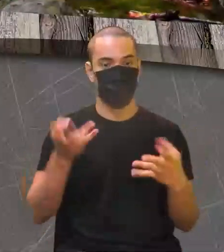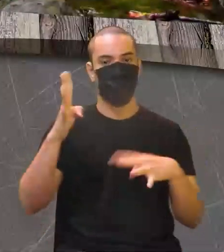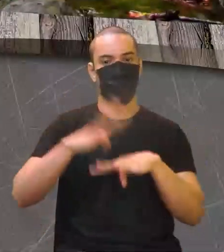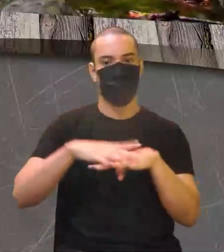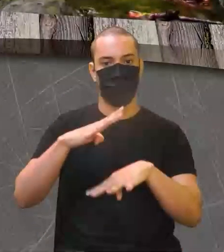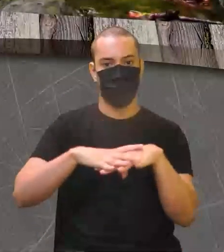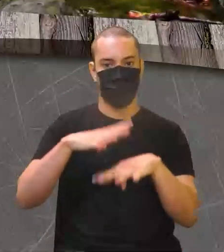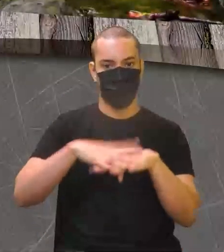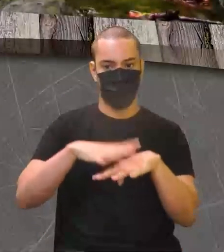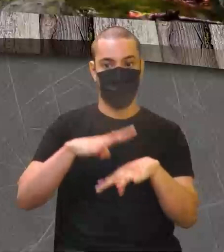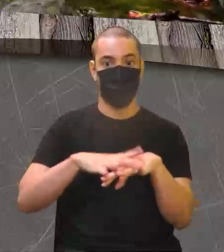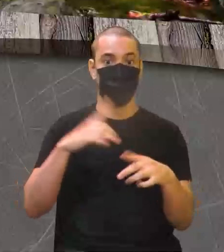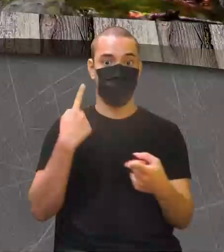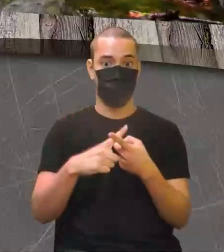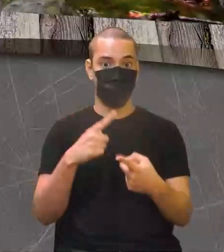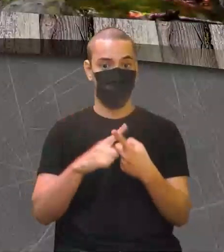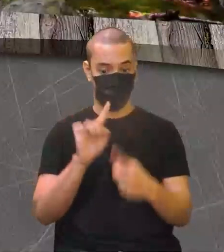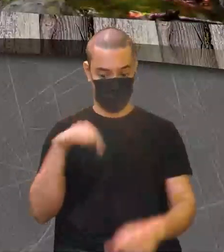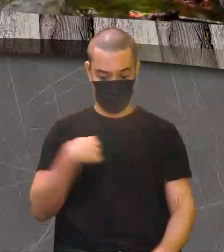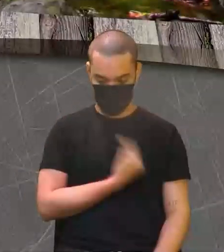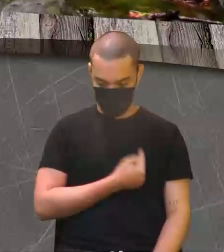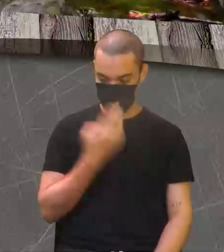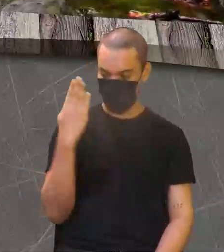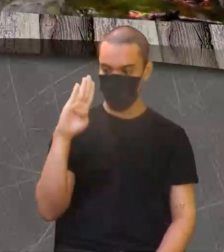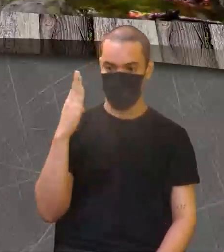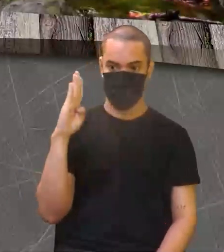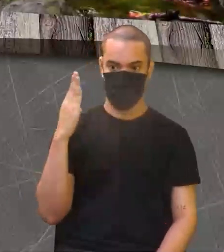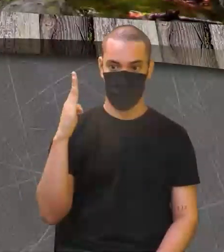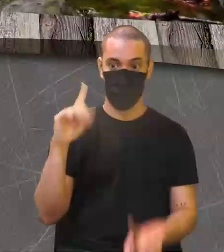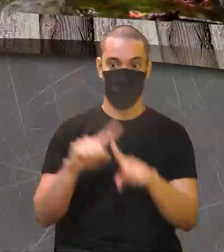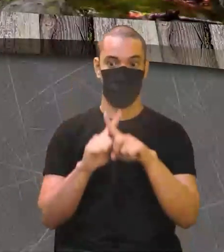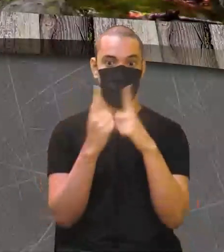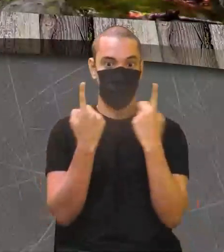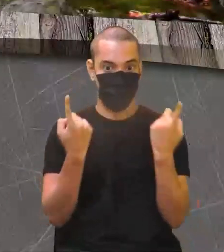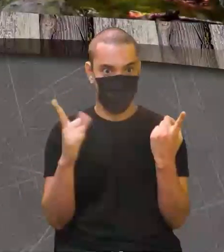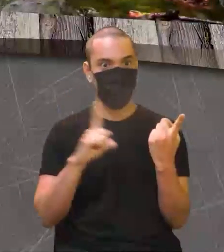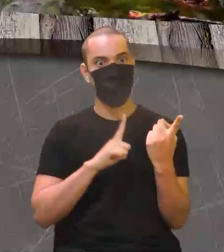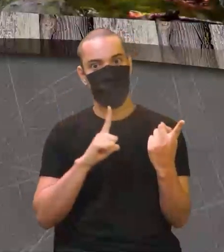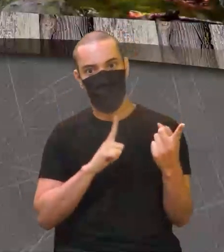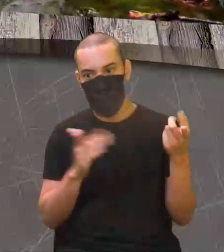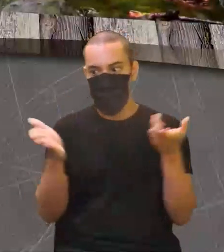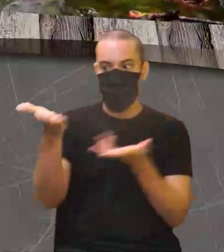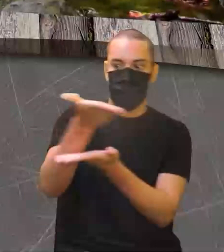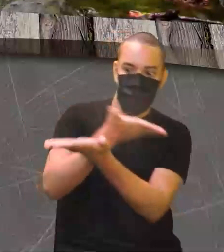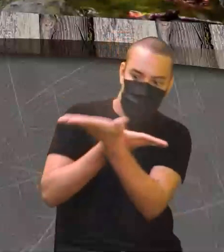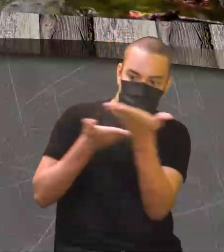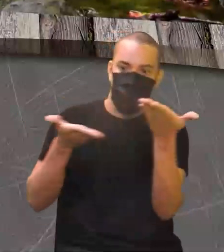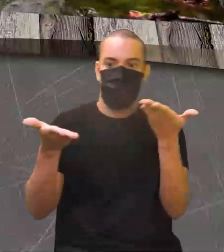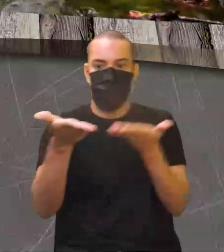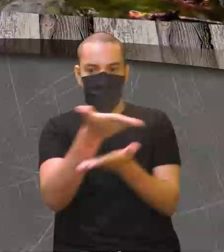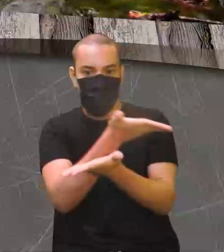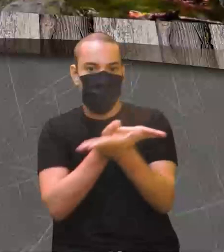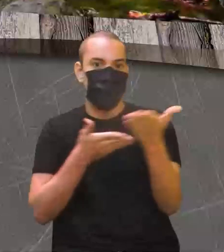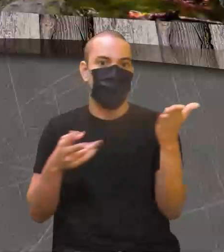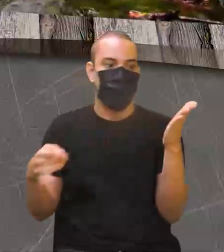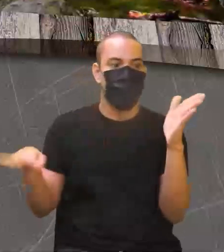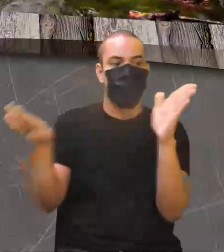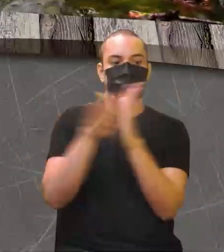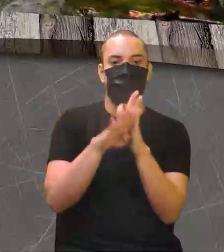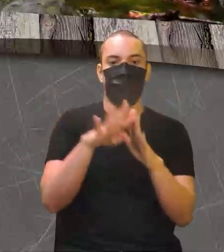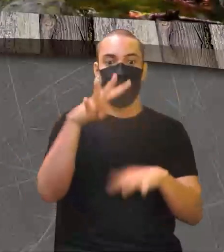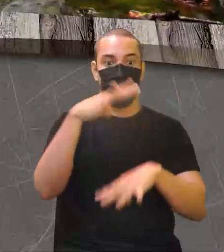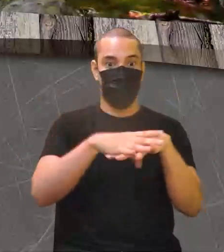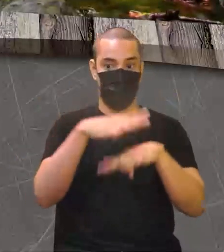matemática, aqui a parada é a biologia, né? Mas aí a gente vai navegando e aí a gente chega aí nessa